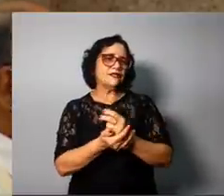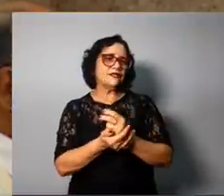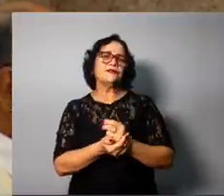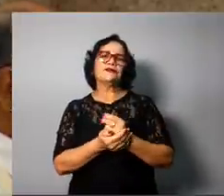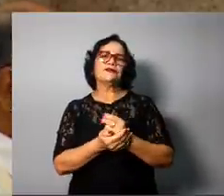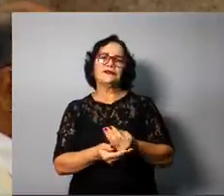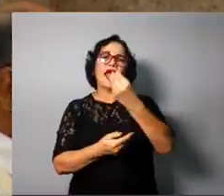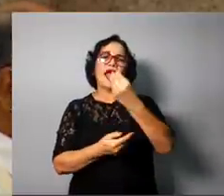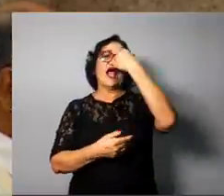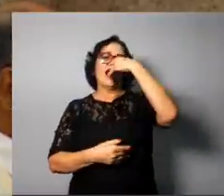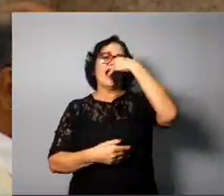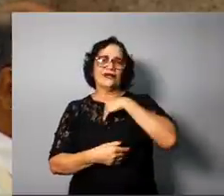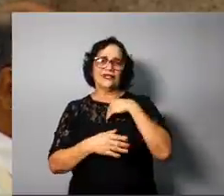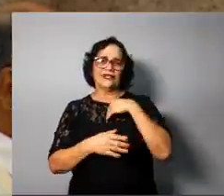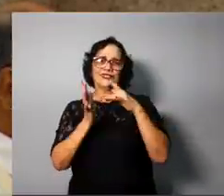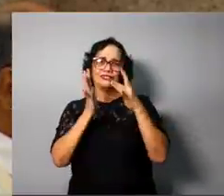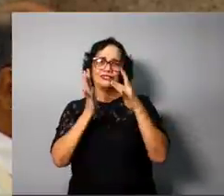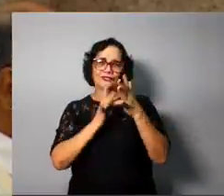esposo.